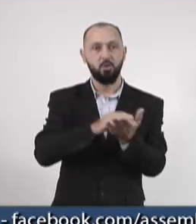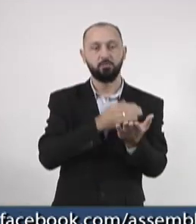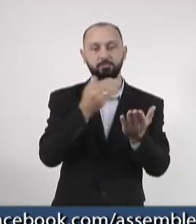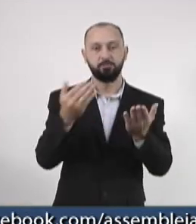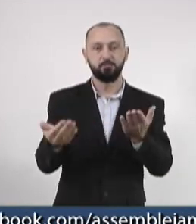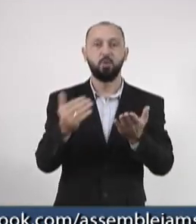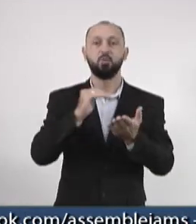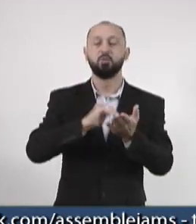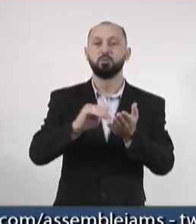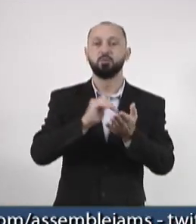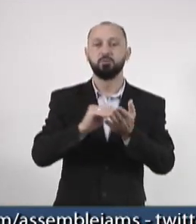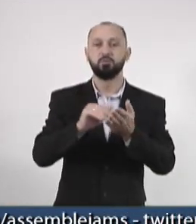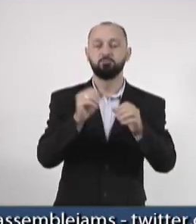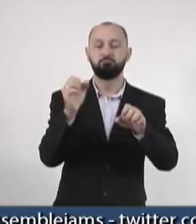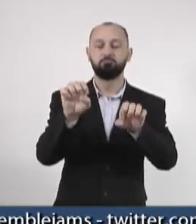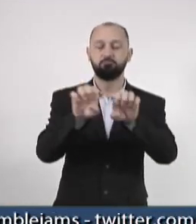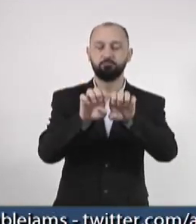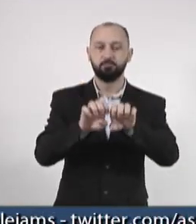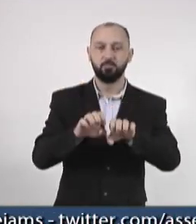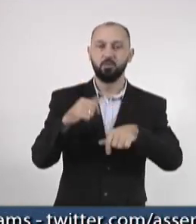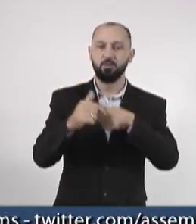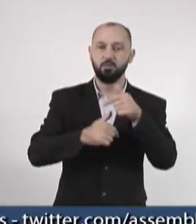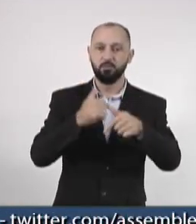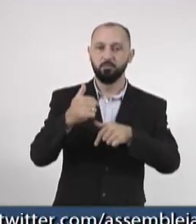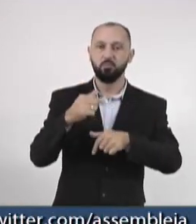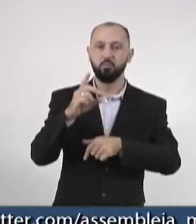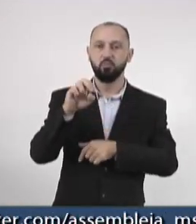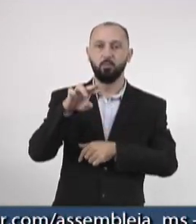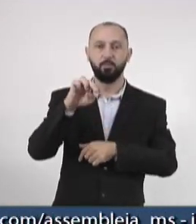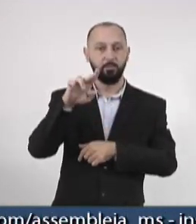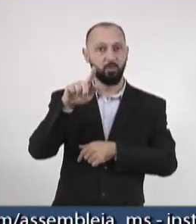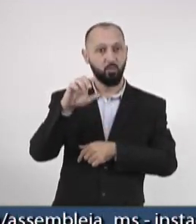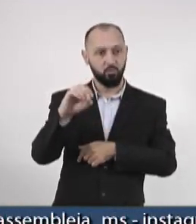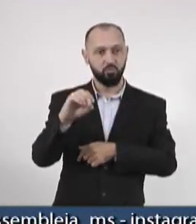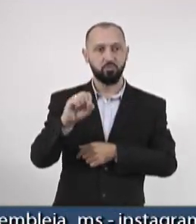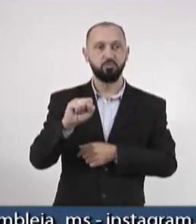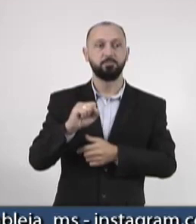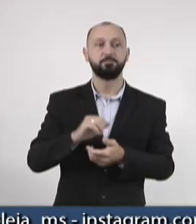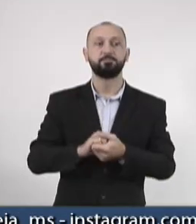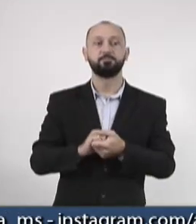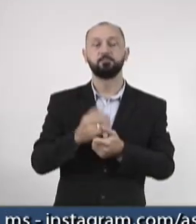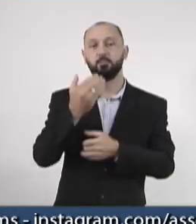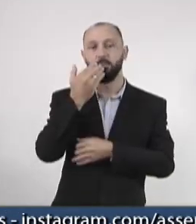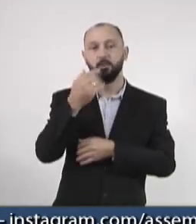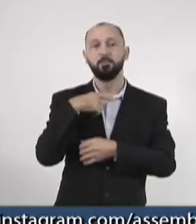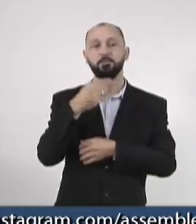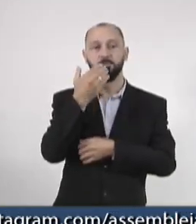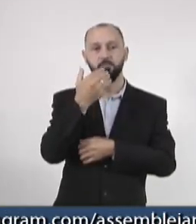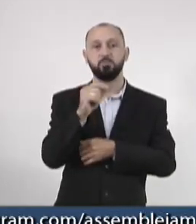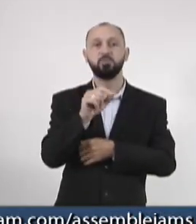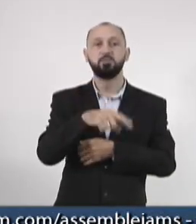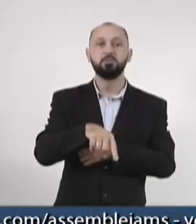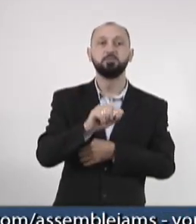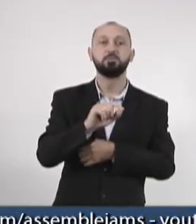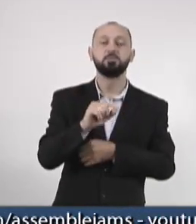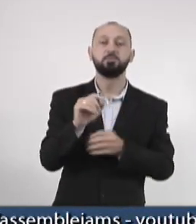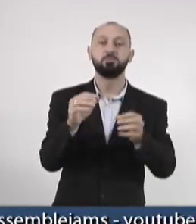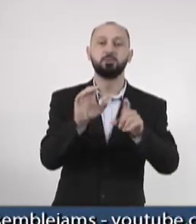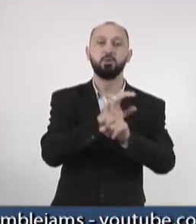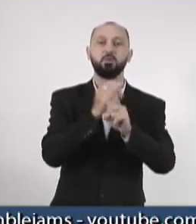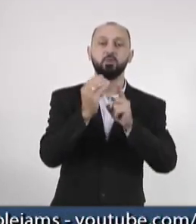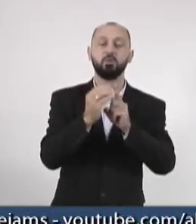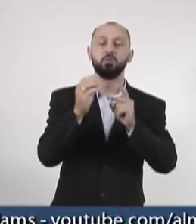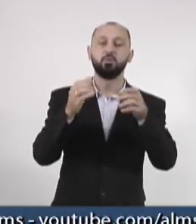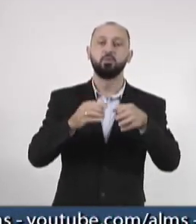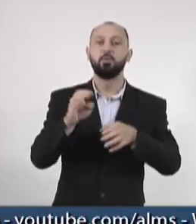secretário de Infraestrutura e Serviços Públicos, Domingos Saib Neto, solicitando aqui as reivindicações da comunidade